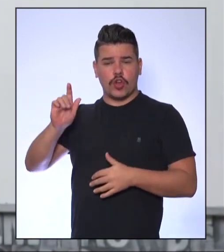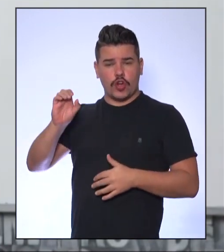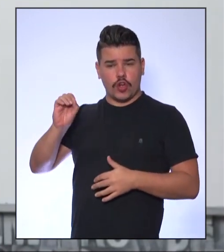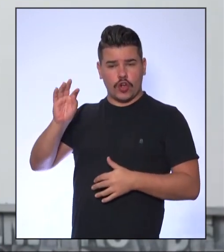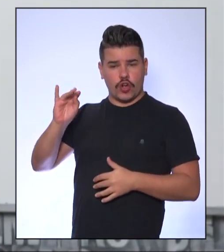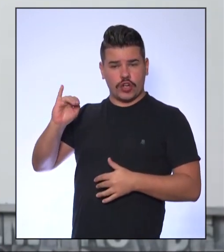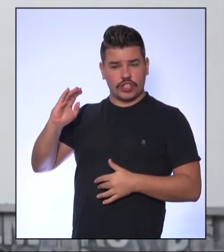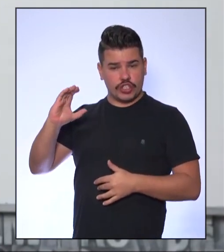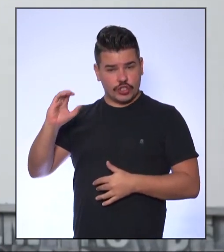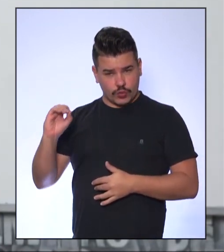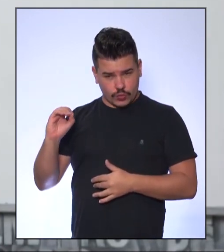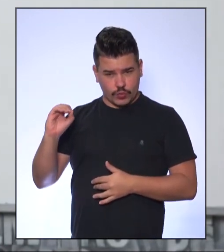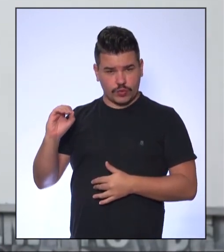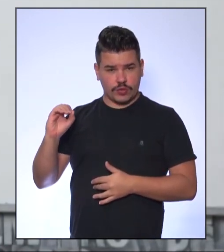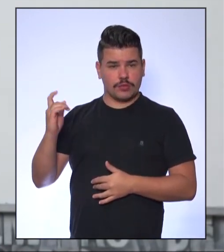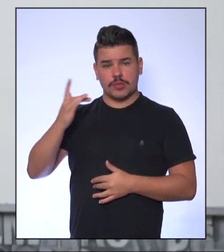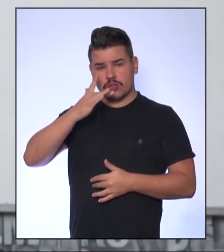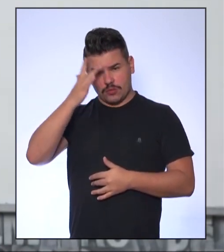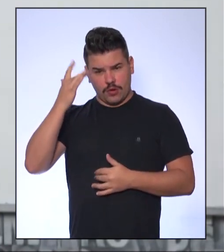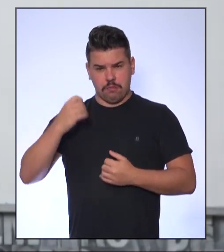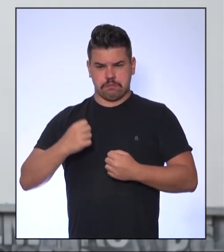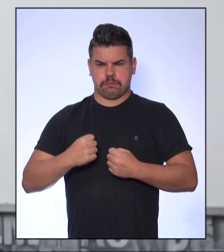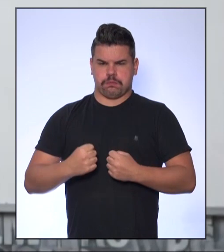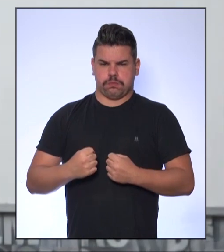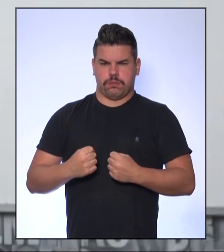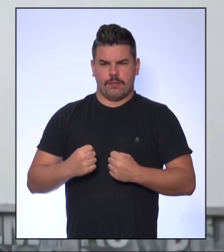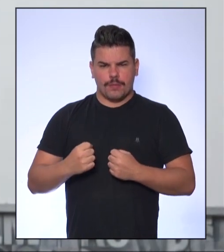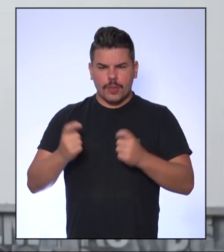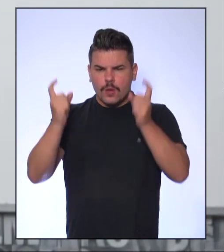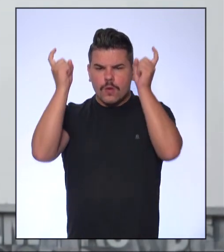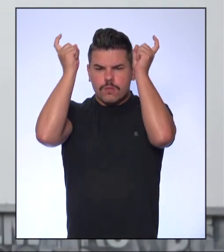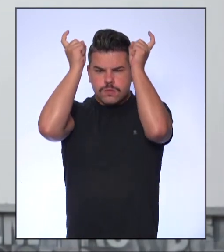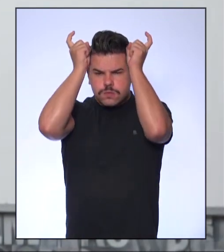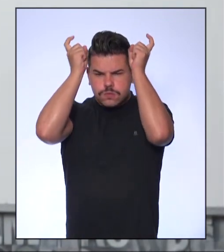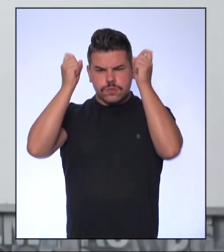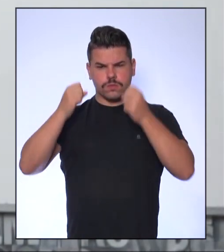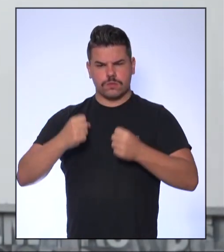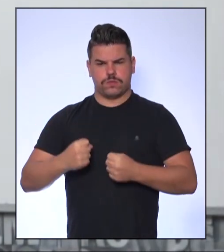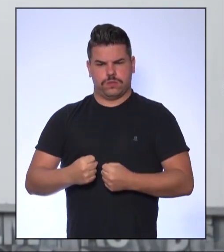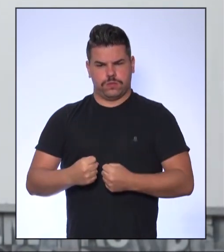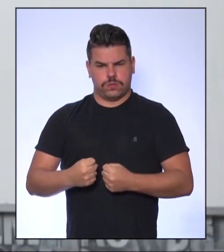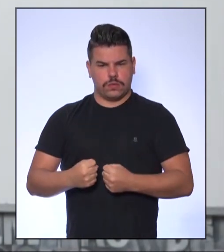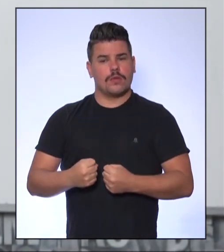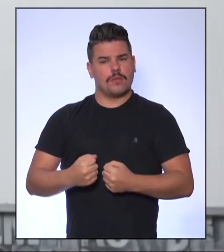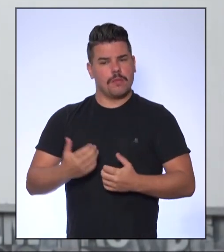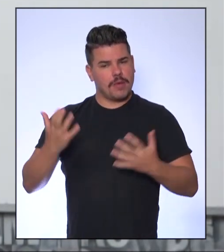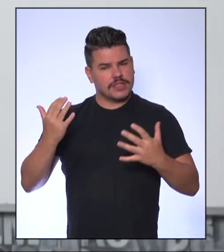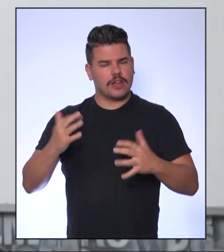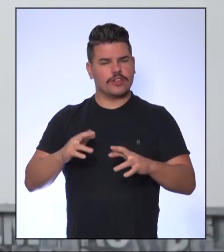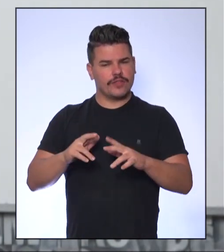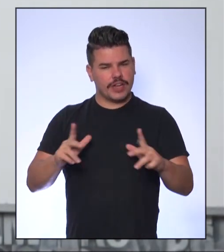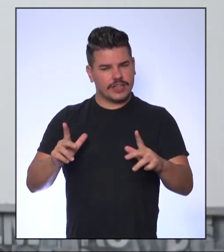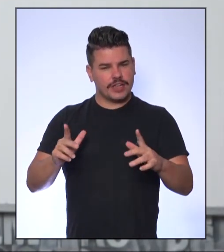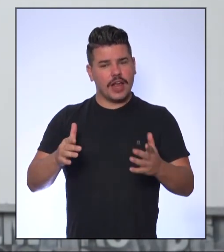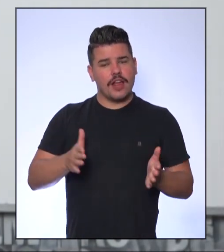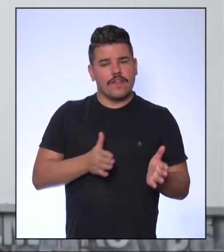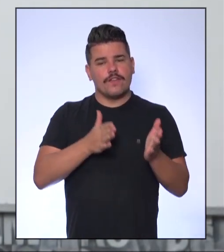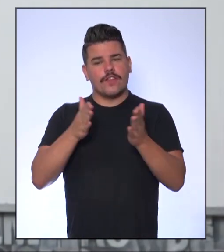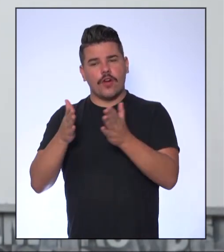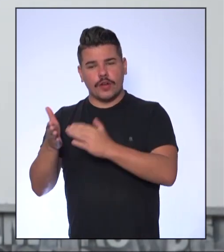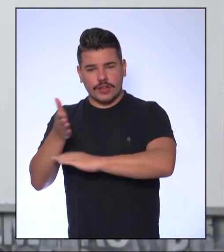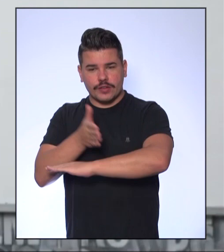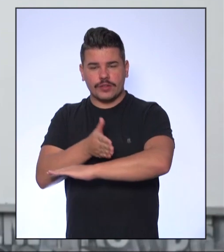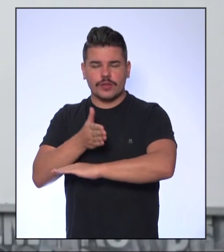da população um pouquinho mais robusta. Aqui eu volto a ter a ideia do culto ao corpo.